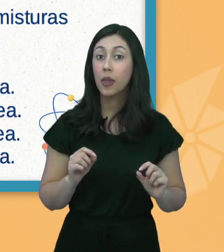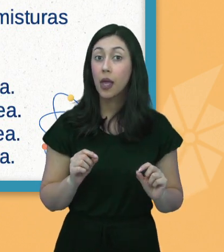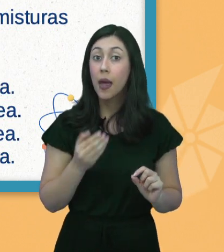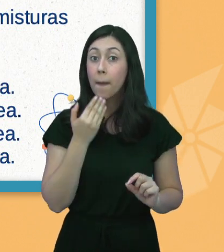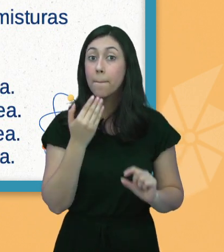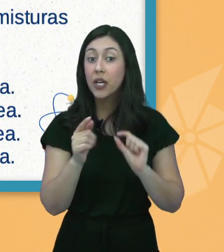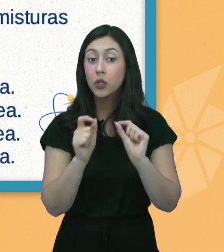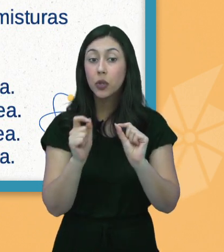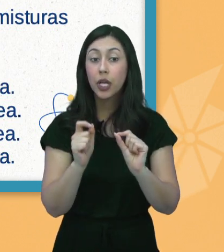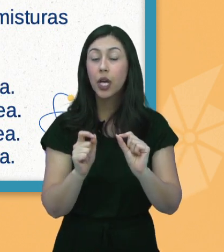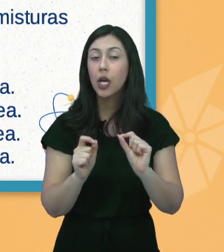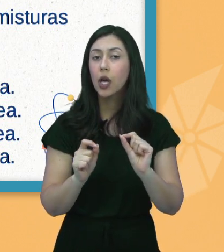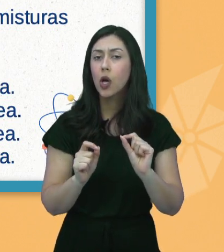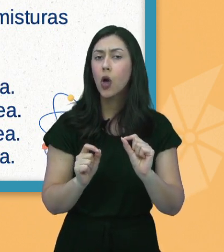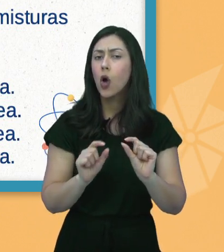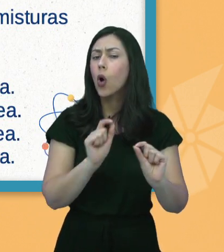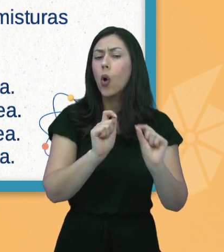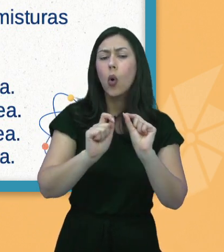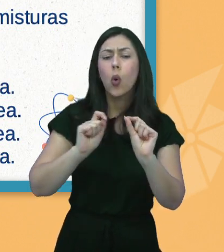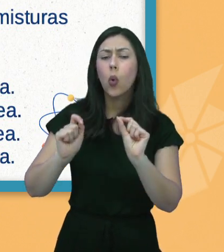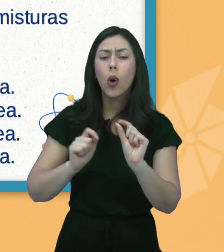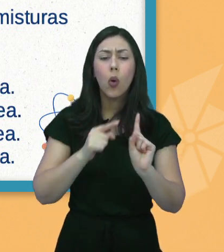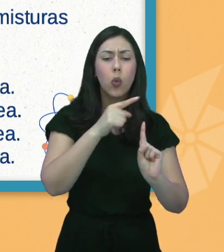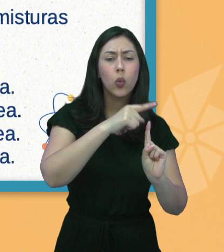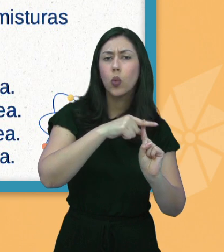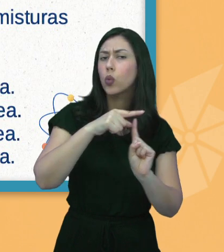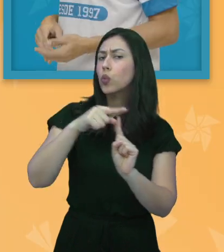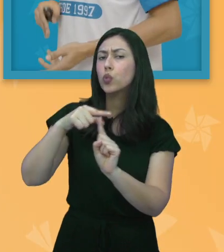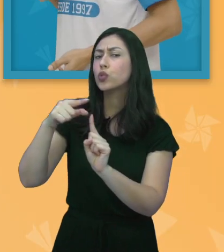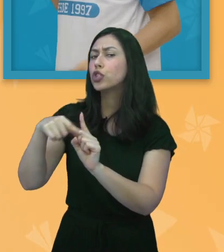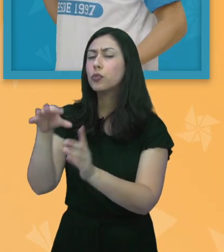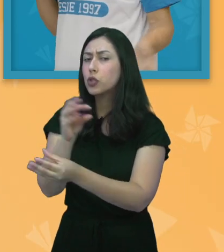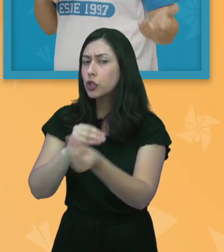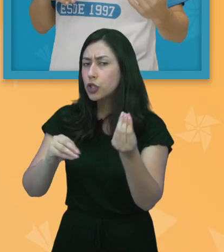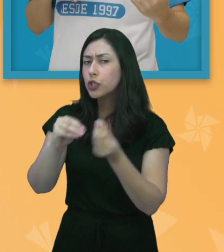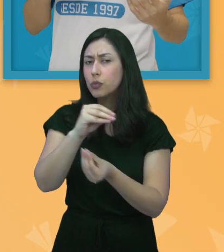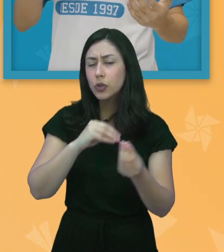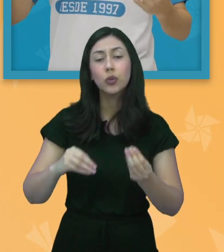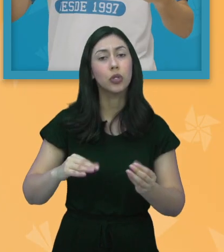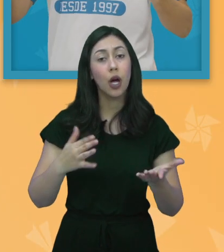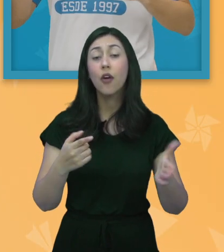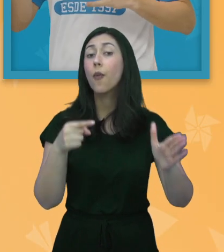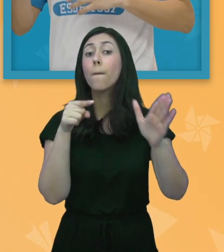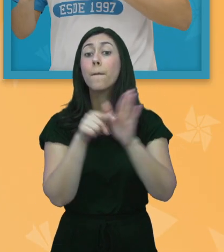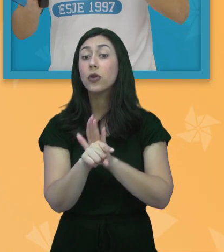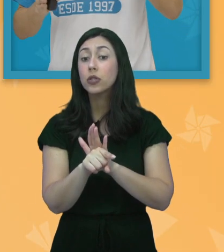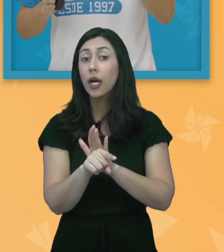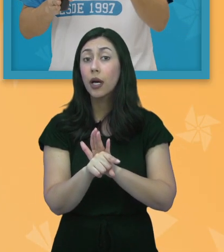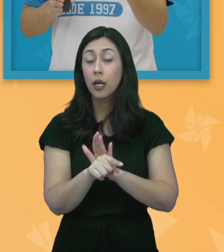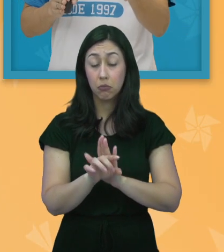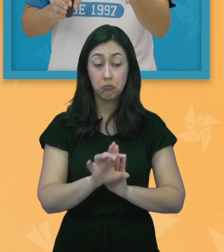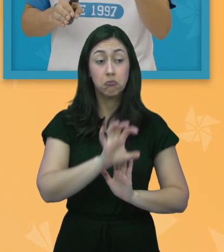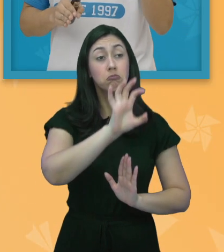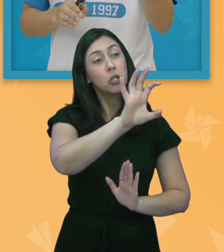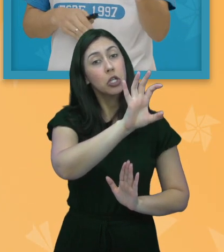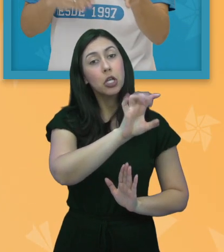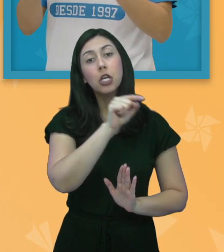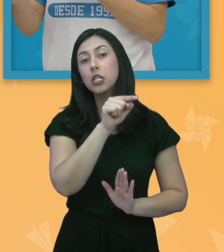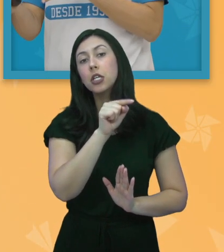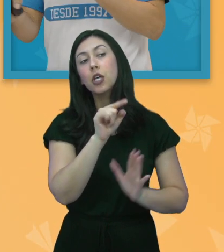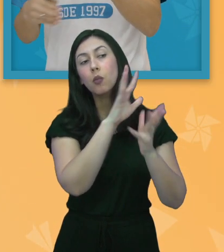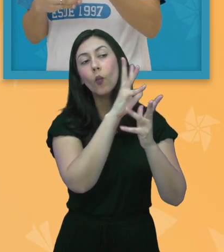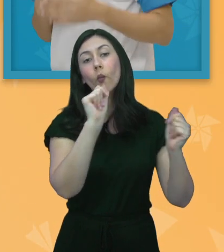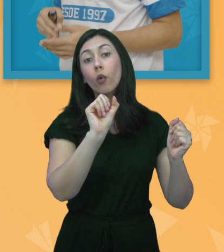alternativa que apresenta a sequência correta com os tipos de misturas apresentados né, vai perguntar para você, esse sistema aqui é